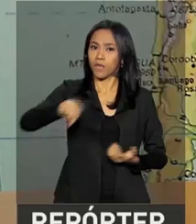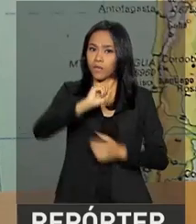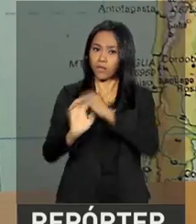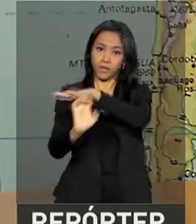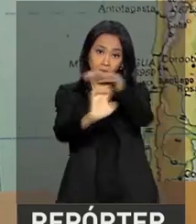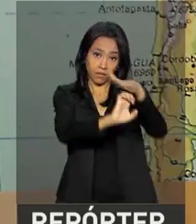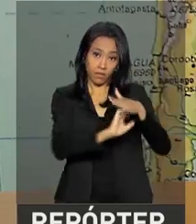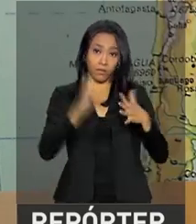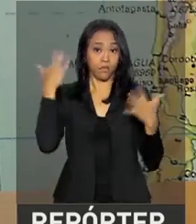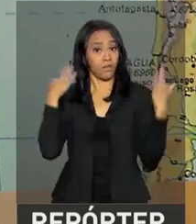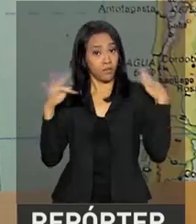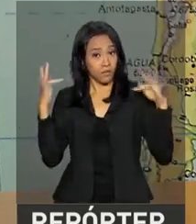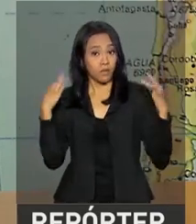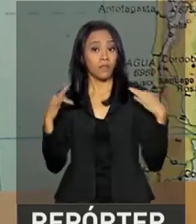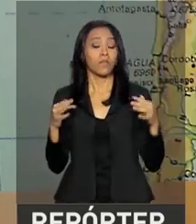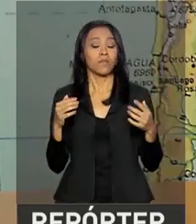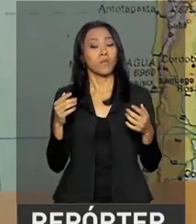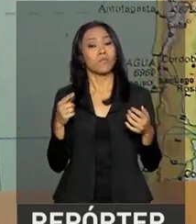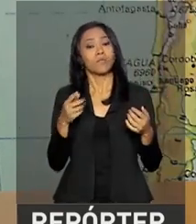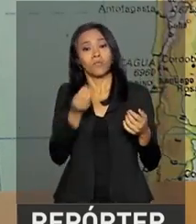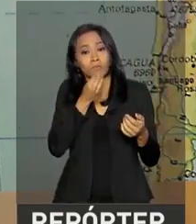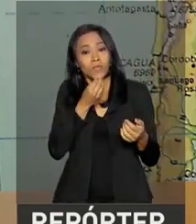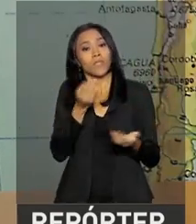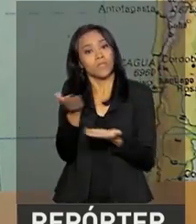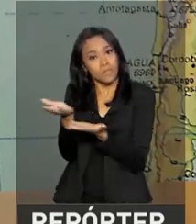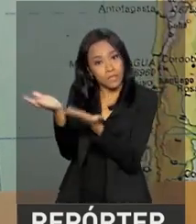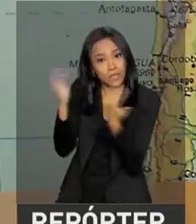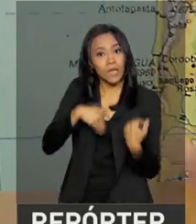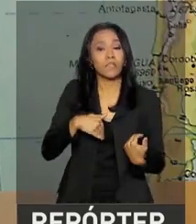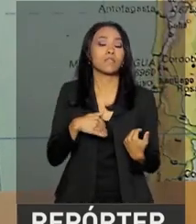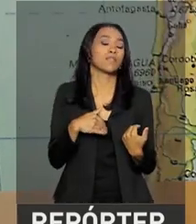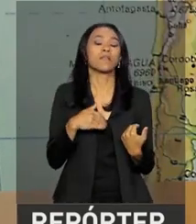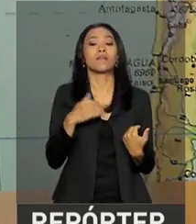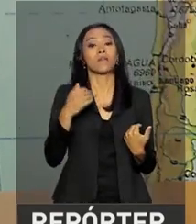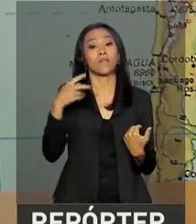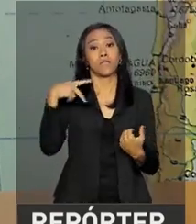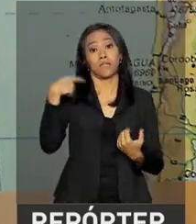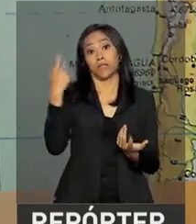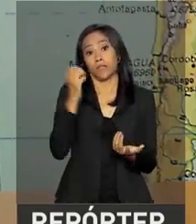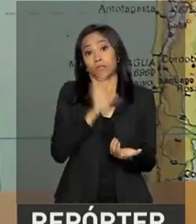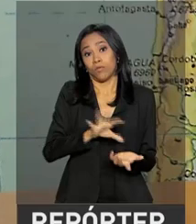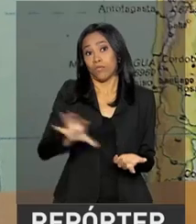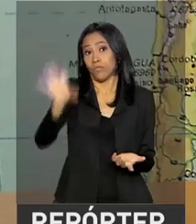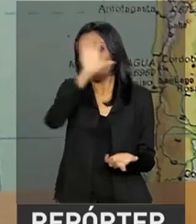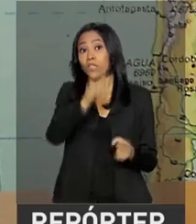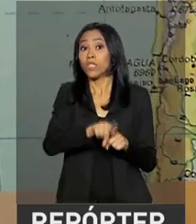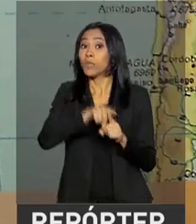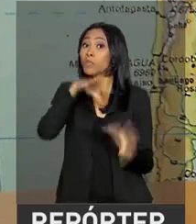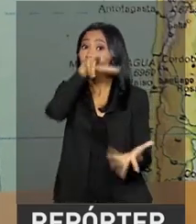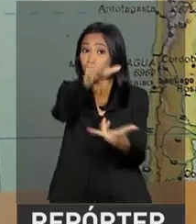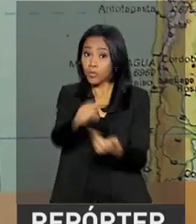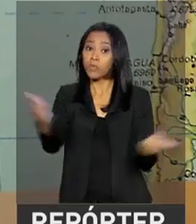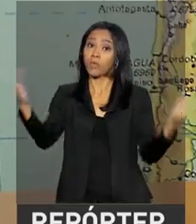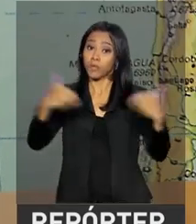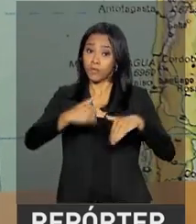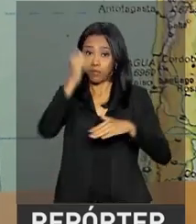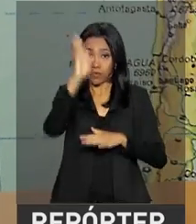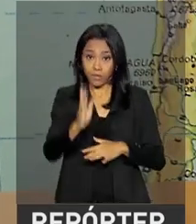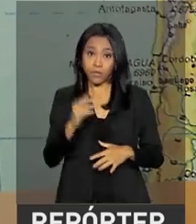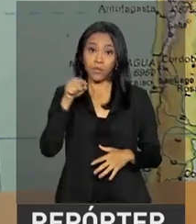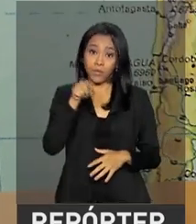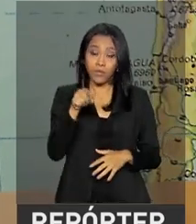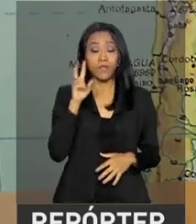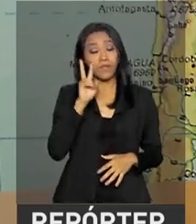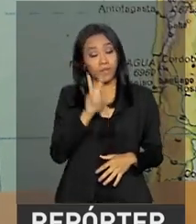operadoras de turismo pudesse trazer turistas do brasil e dos outros países do mundo para esses destinos e o resultado é tudo